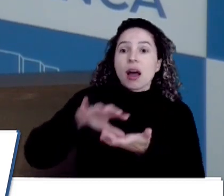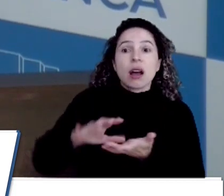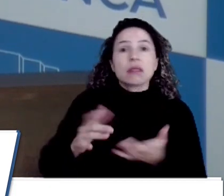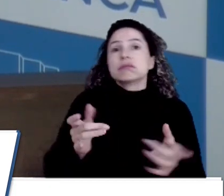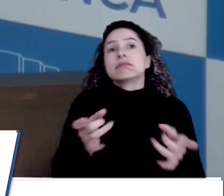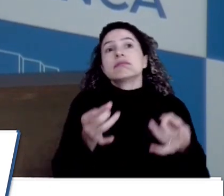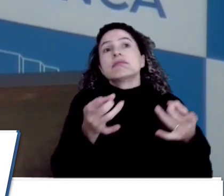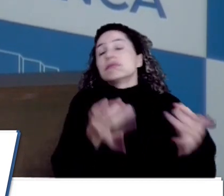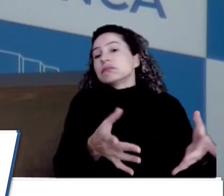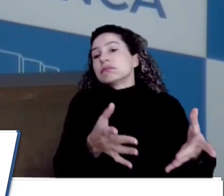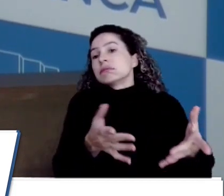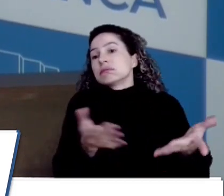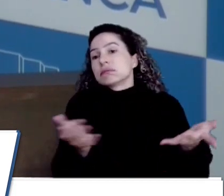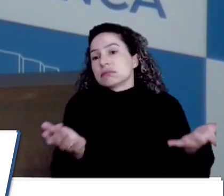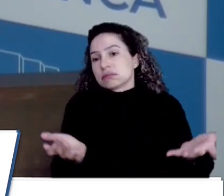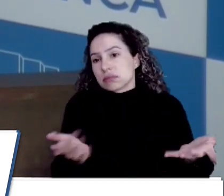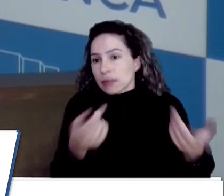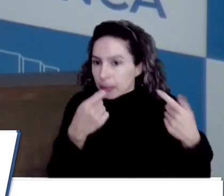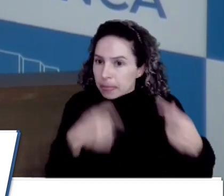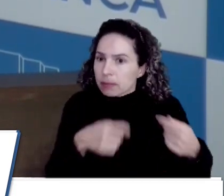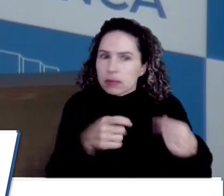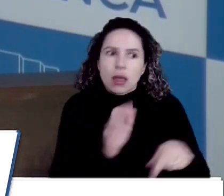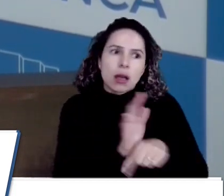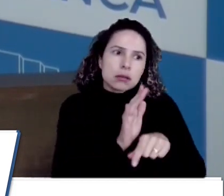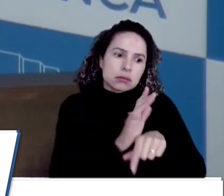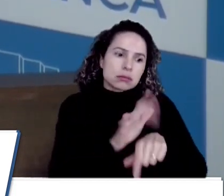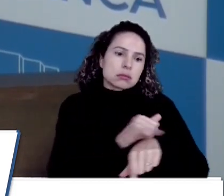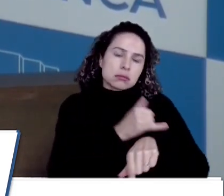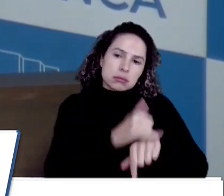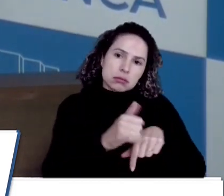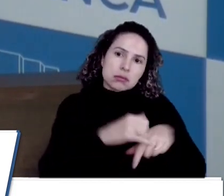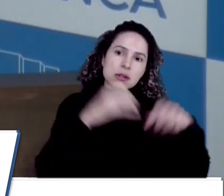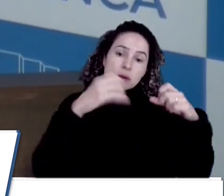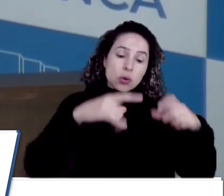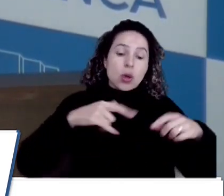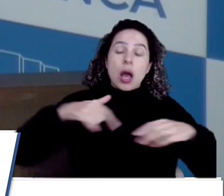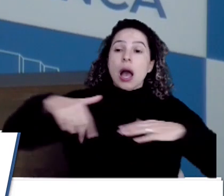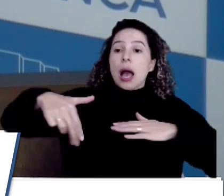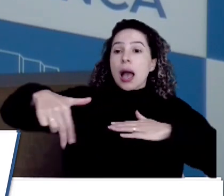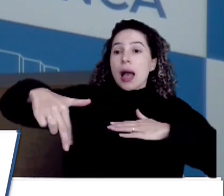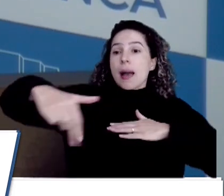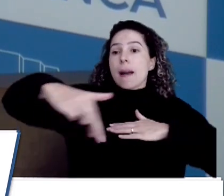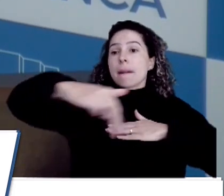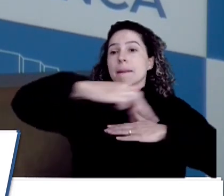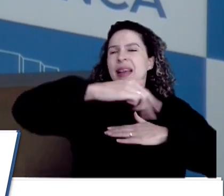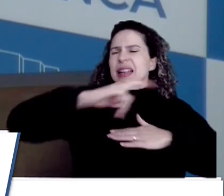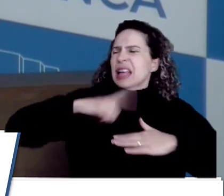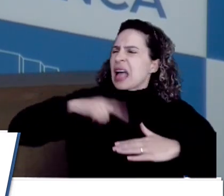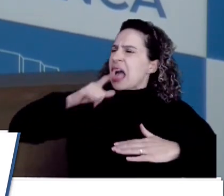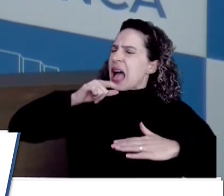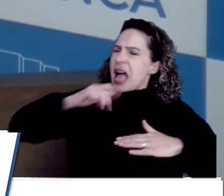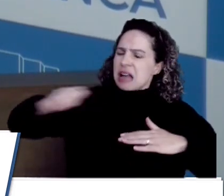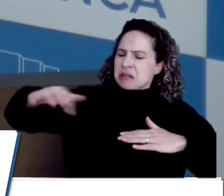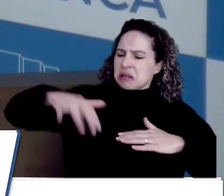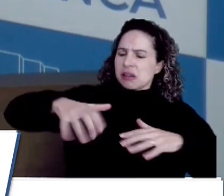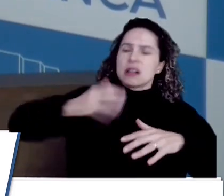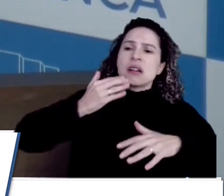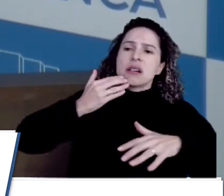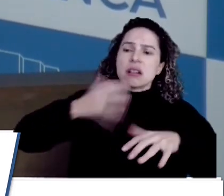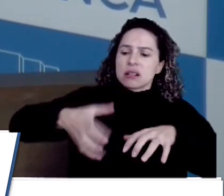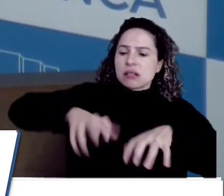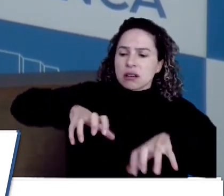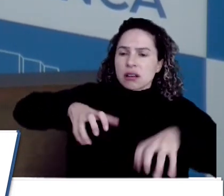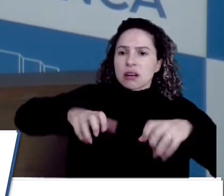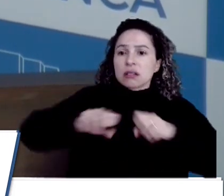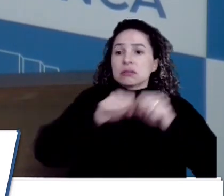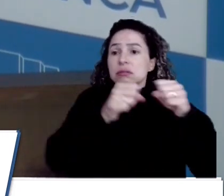negócio abandonado. Lá precisa fazer uma drenagem nas águas, na pista de caminhada, desce uma água que está levando as pedras embora. Então,